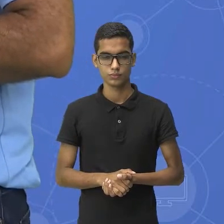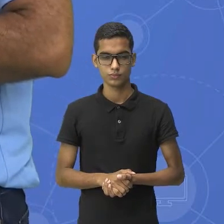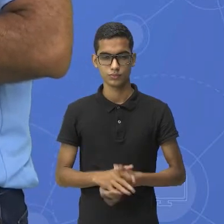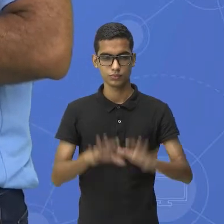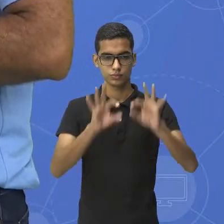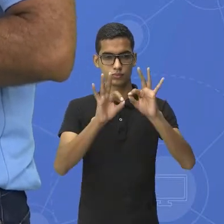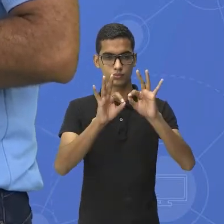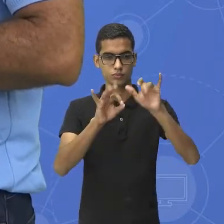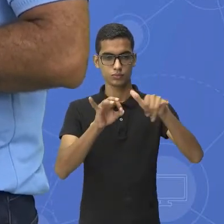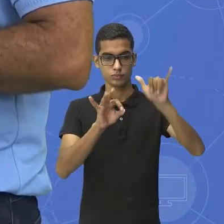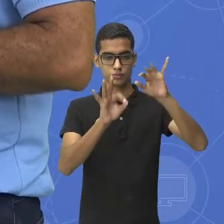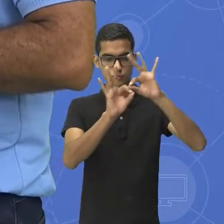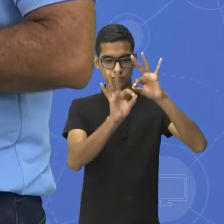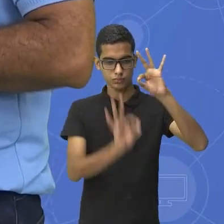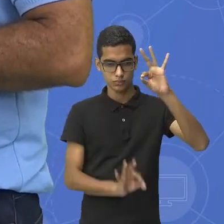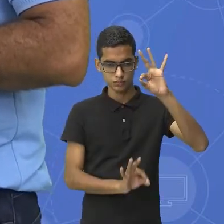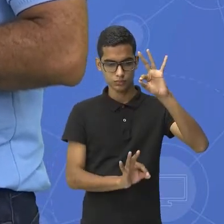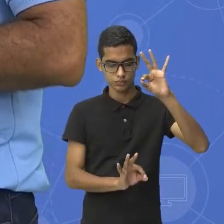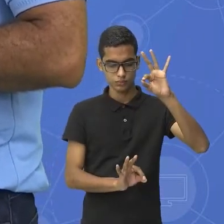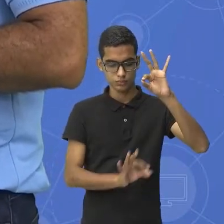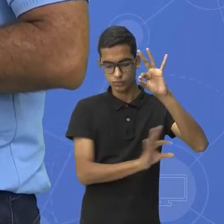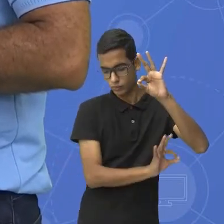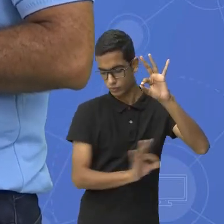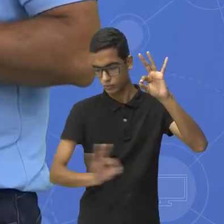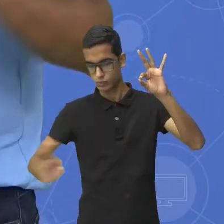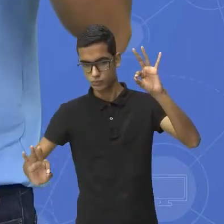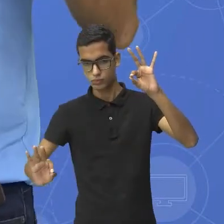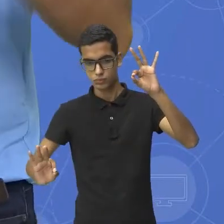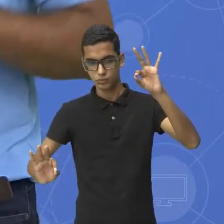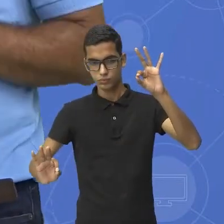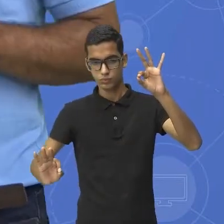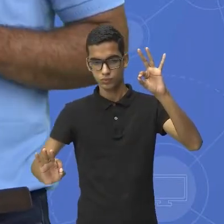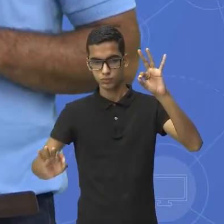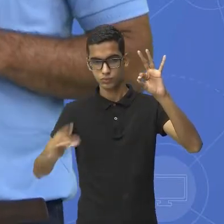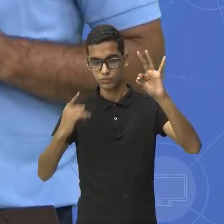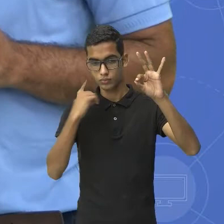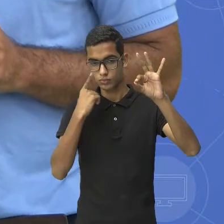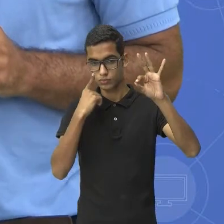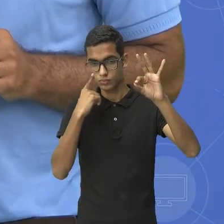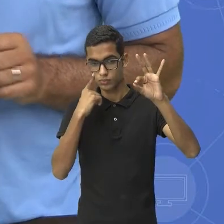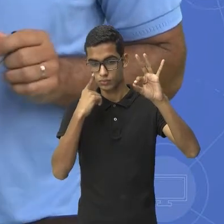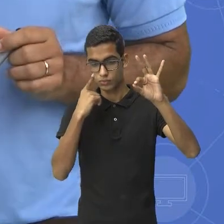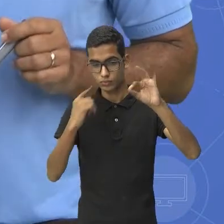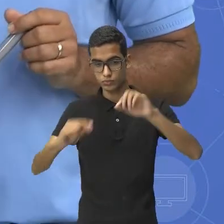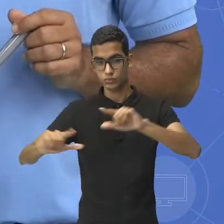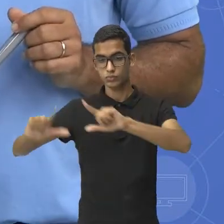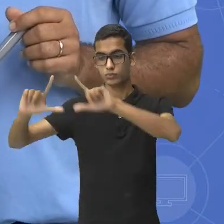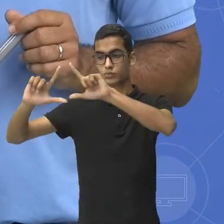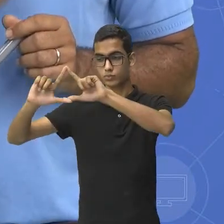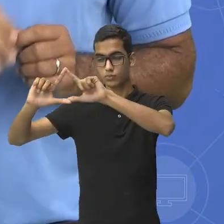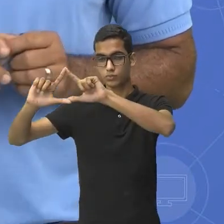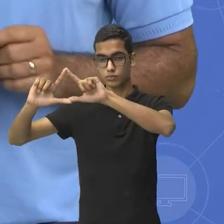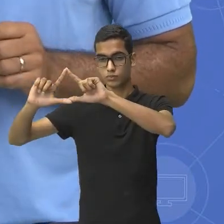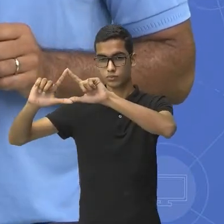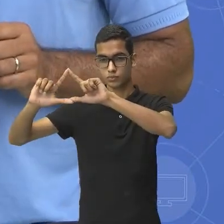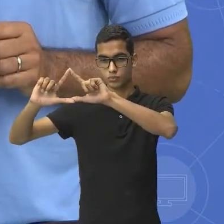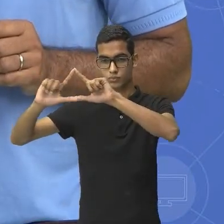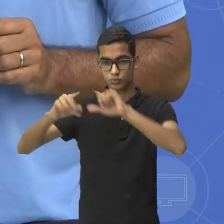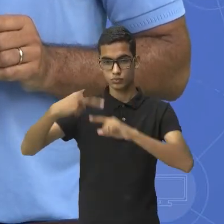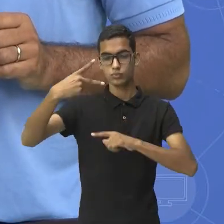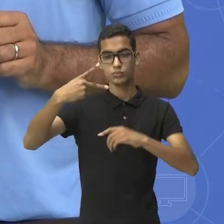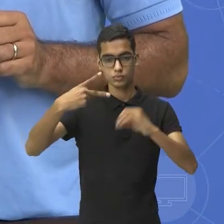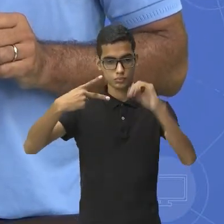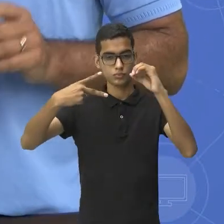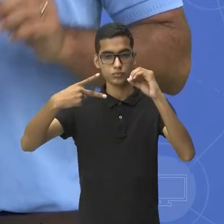é maior do que 0. Se o delta é maior do que 0, que foi o que nós acabamos de ver ali, que nós teremos duas